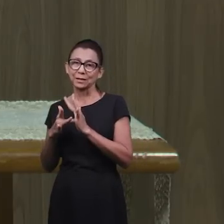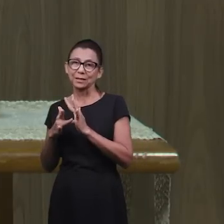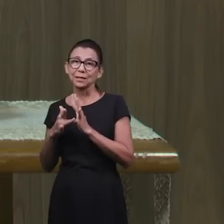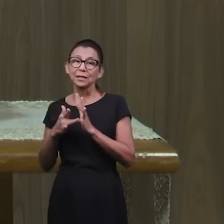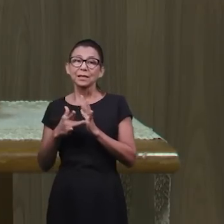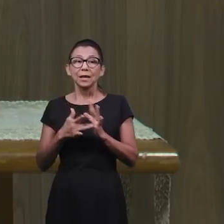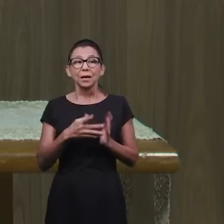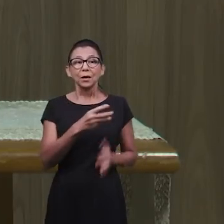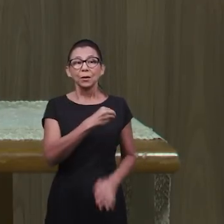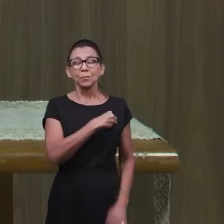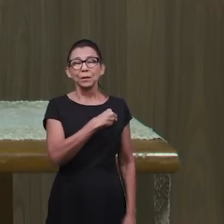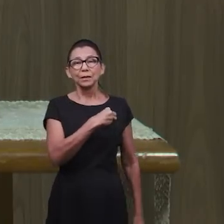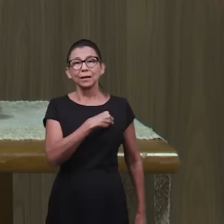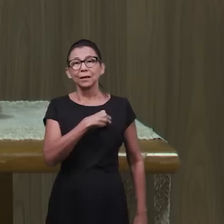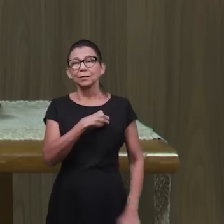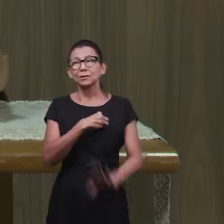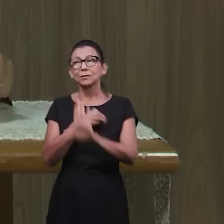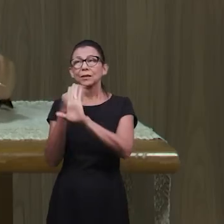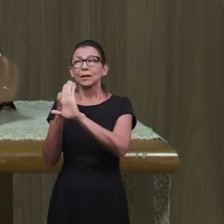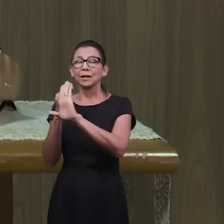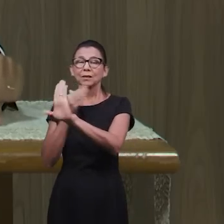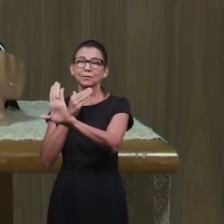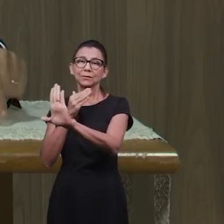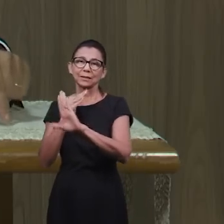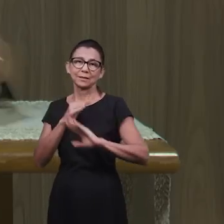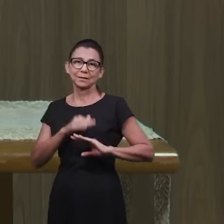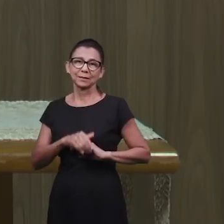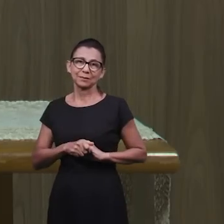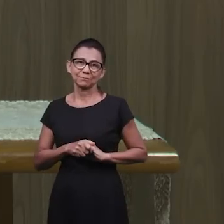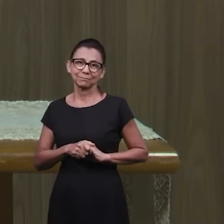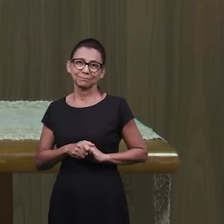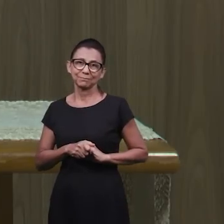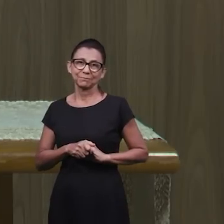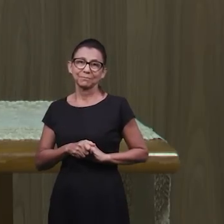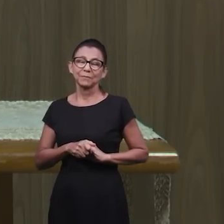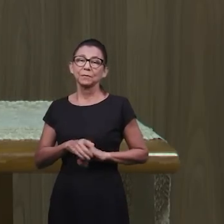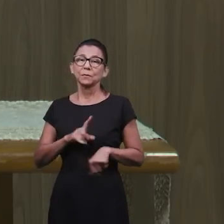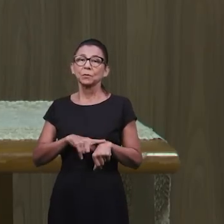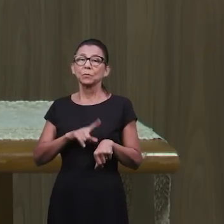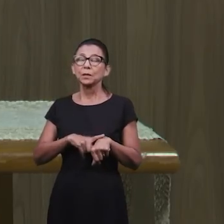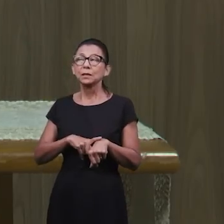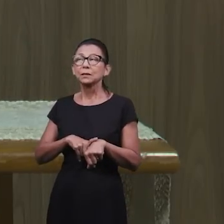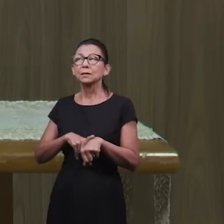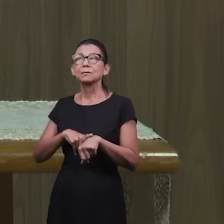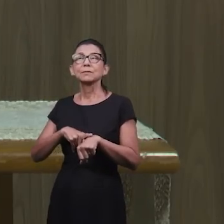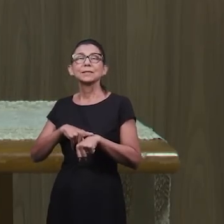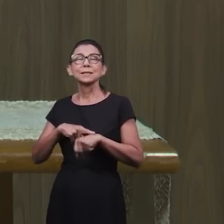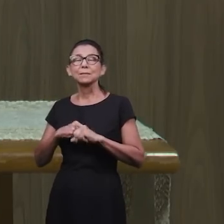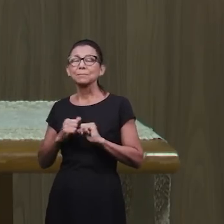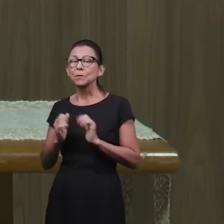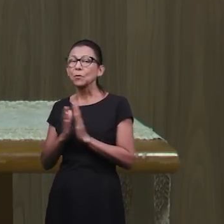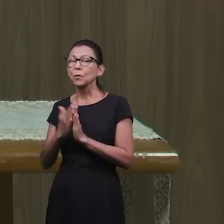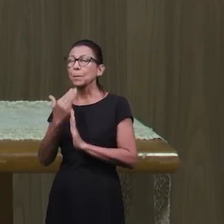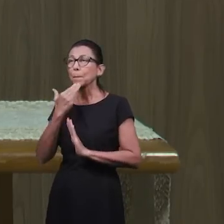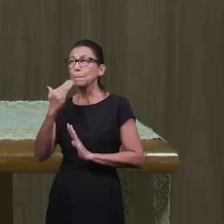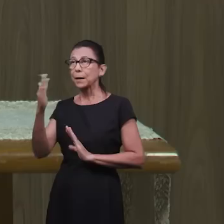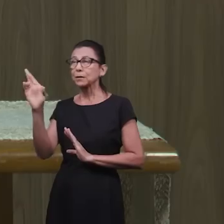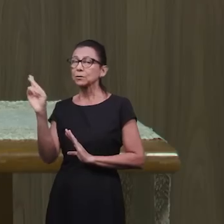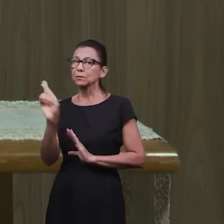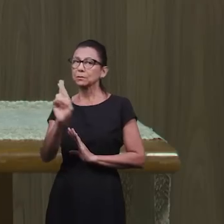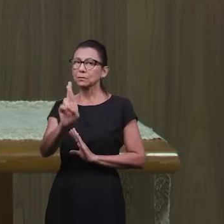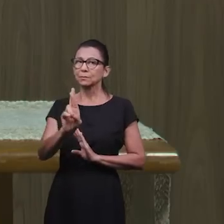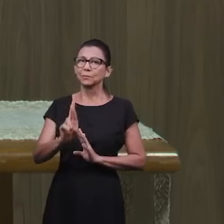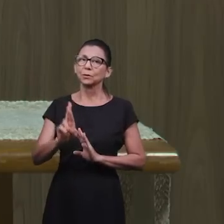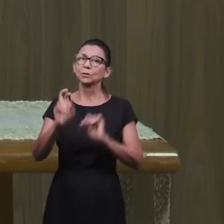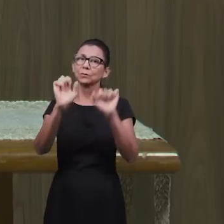porque Ele deu a sua vida lá na cruz do Calvário pelas nossas vidas. Então, o Senhor vai abençoar a tua vida?